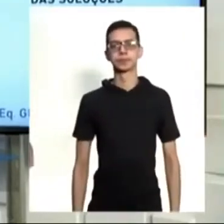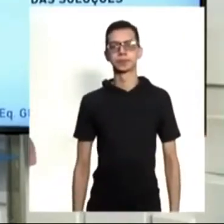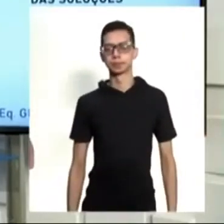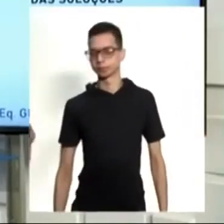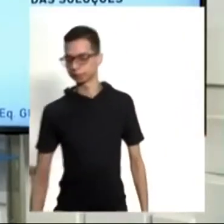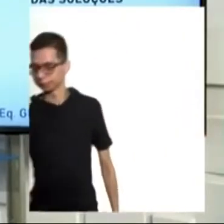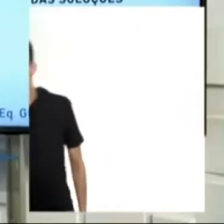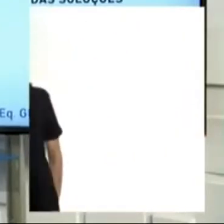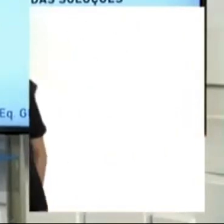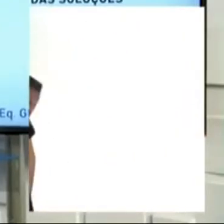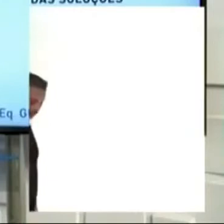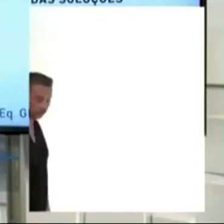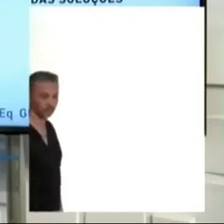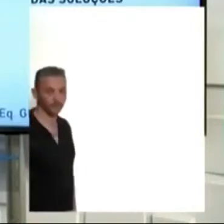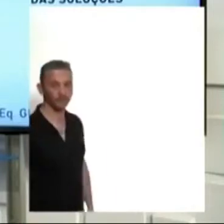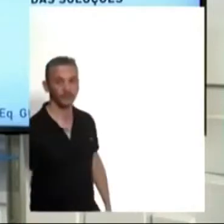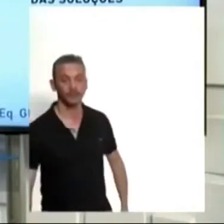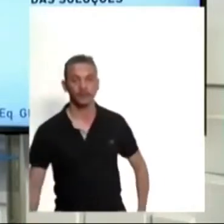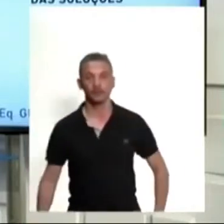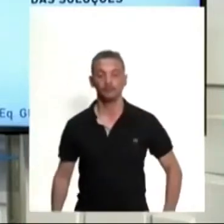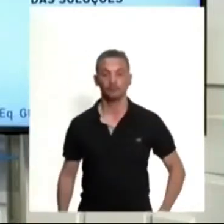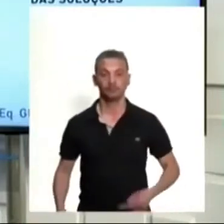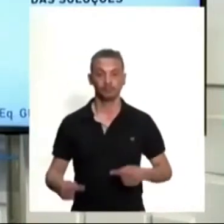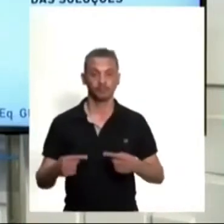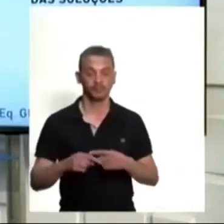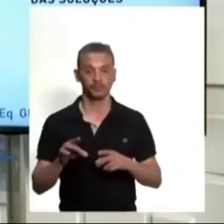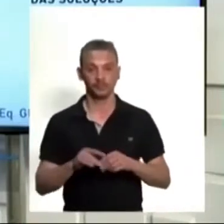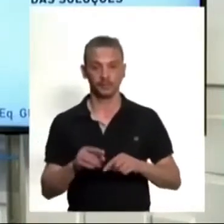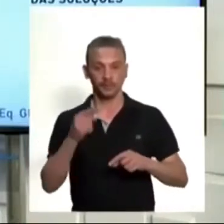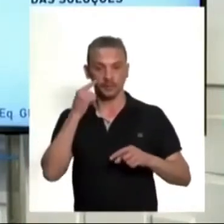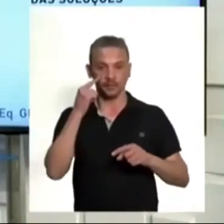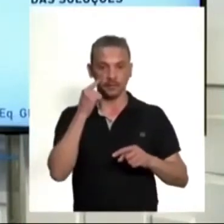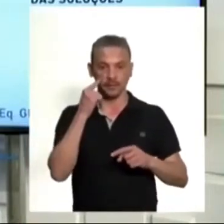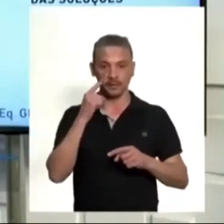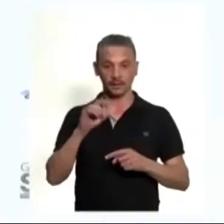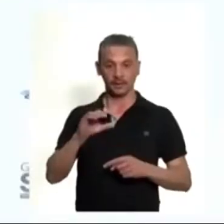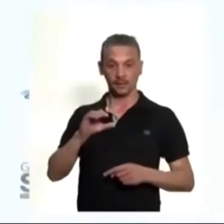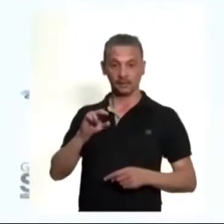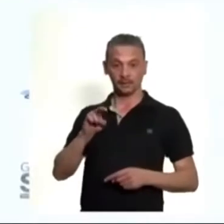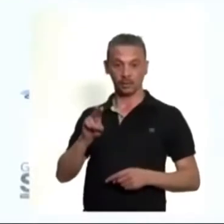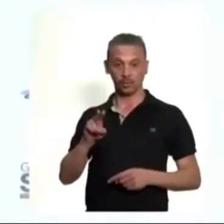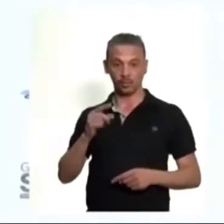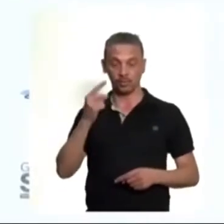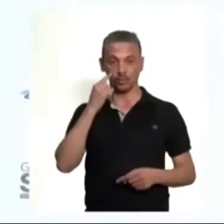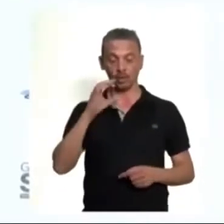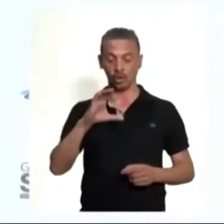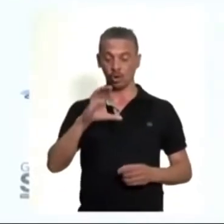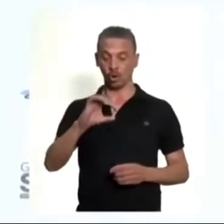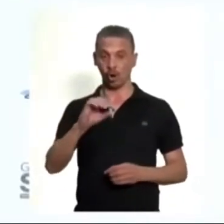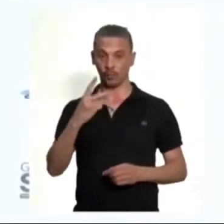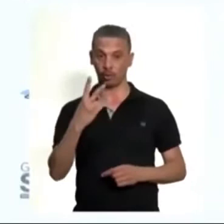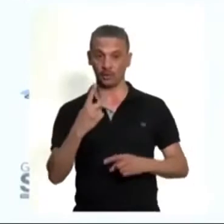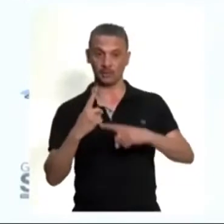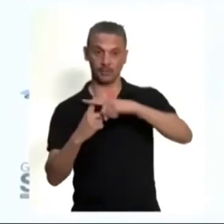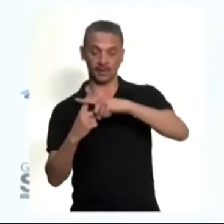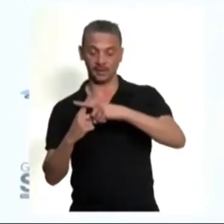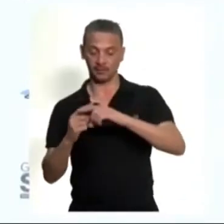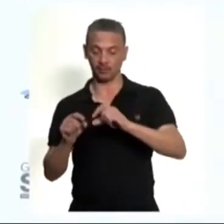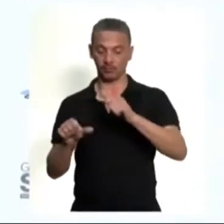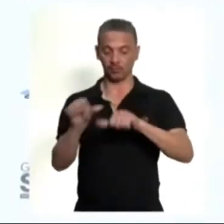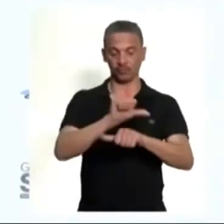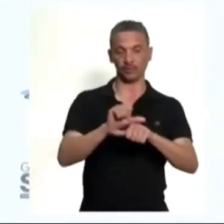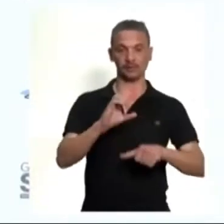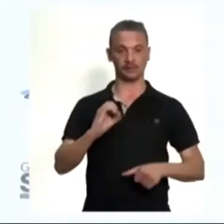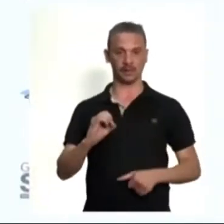gruda no eletrodo. Sai da solução, gruda no eletrodo. Não é isso que aconteceu? Olha na reação. A reação está falando isso para nós. Olha só, o cobre 2+ indo para cobre 0. Então